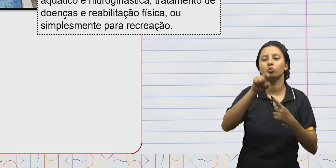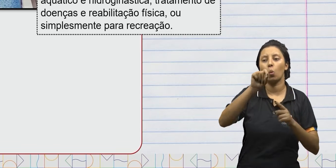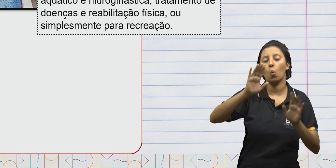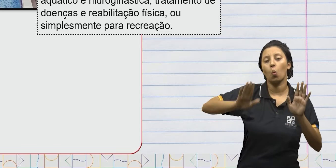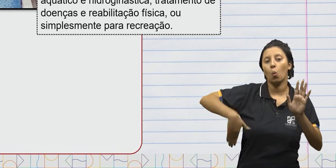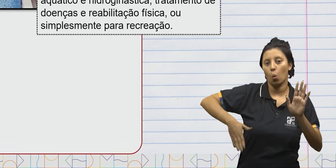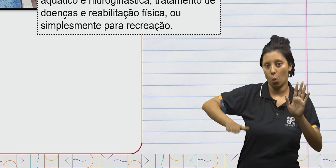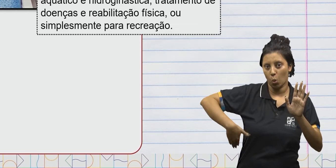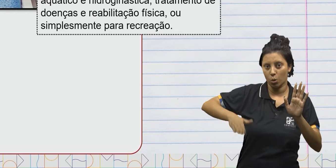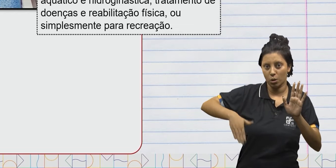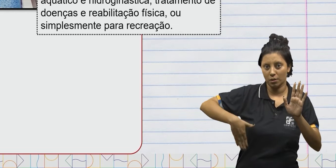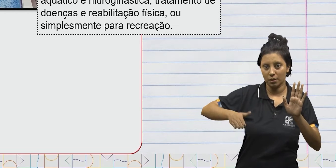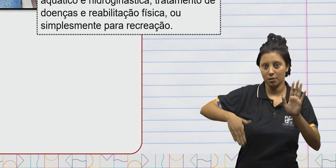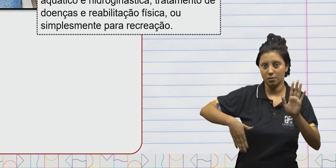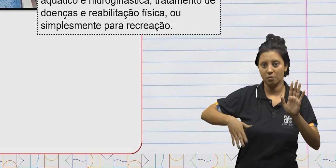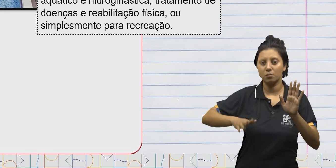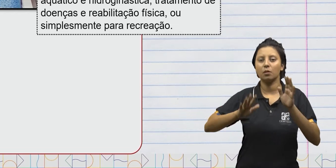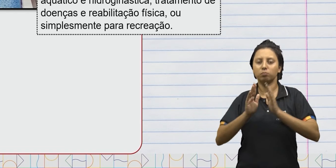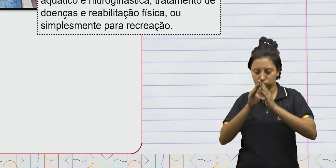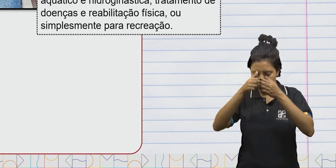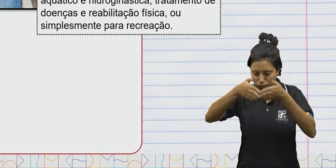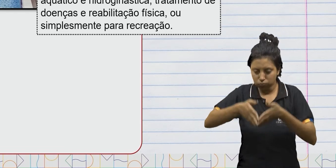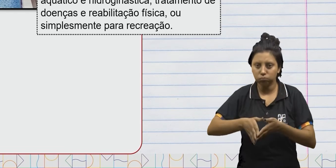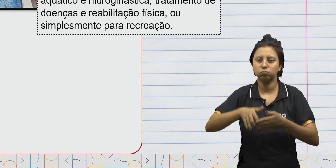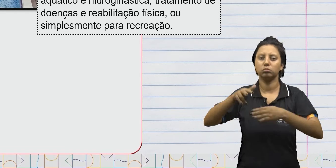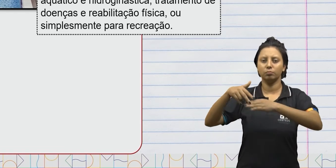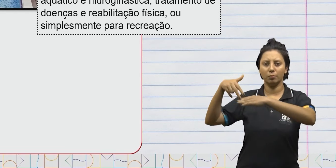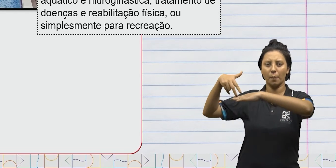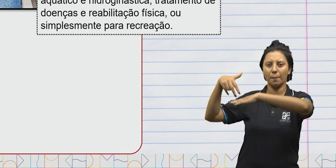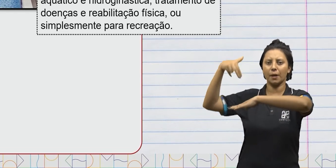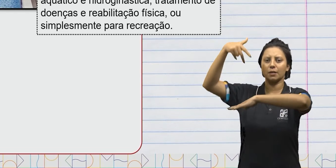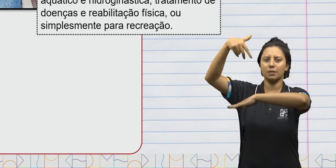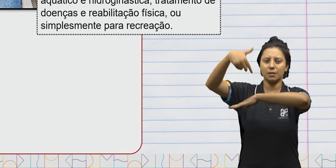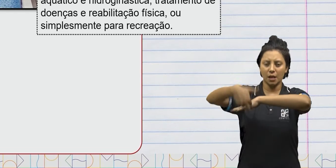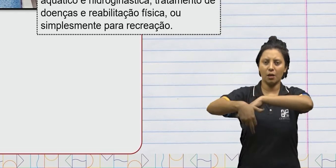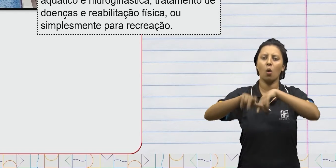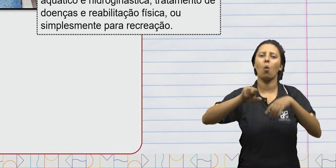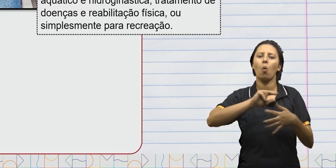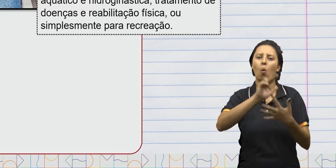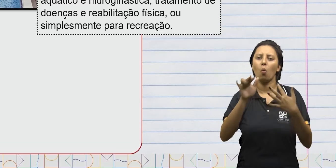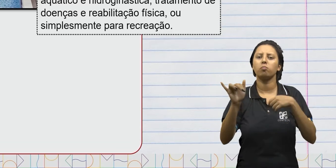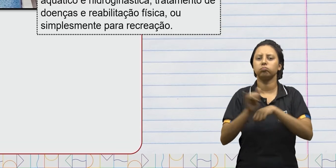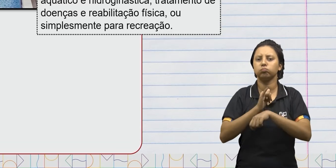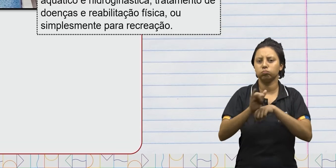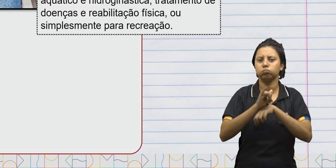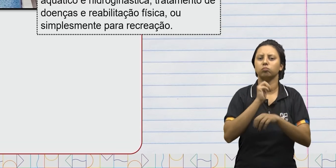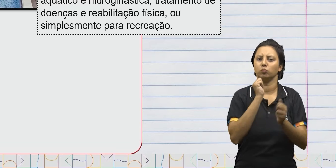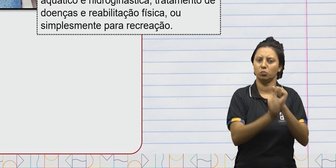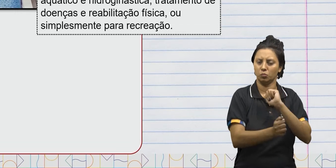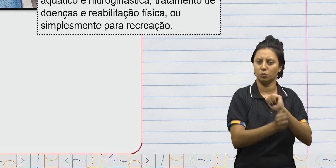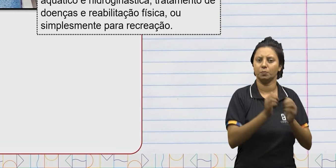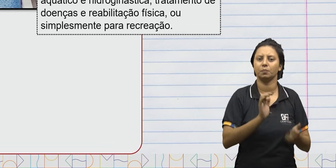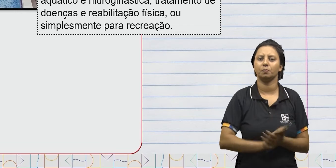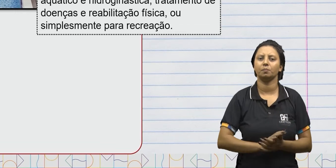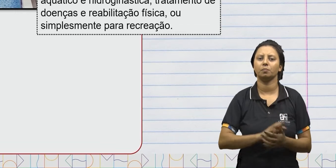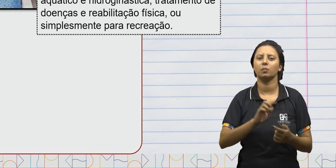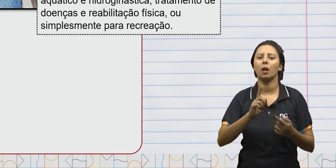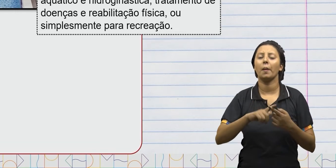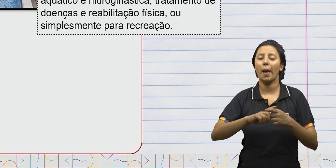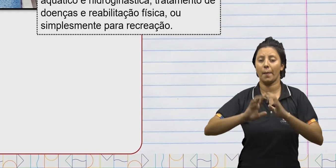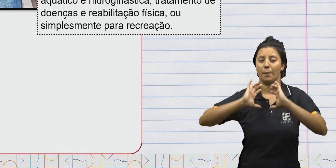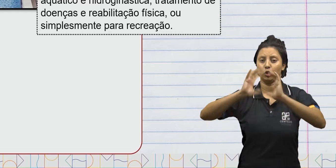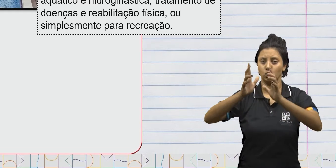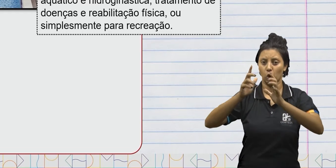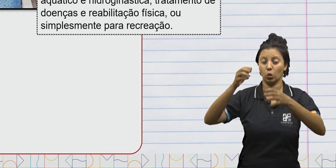próprio para natação, mergulhos, saltos ornamentais e outras práticas desportivas, como polo aquático